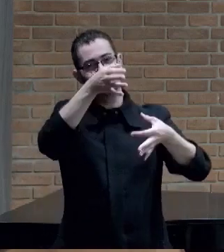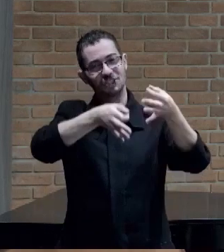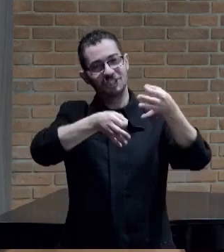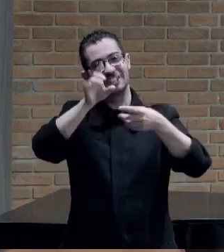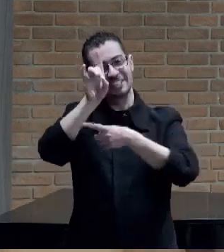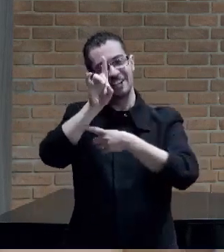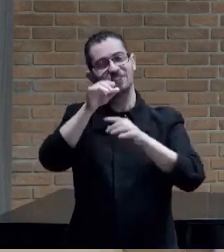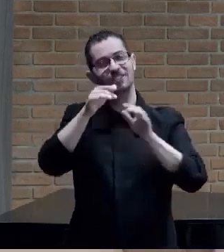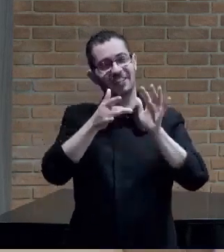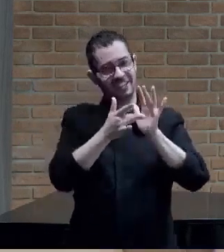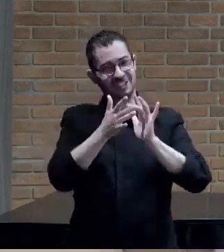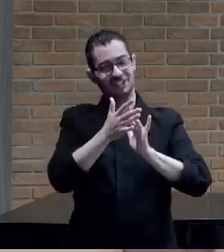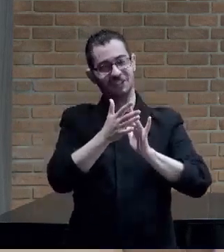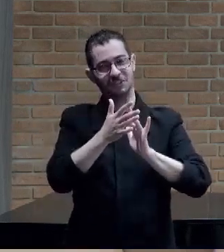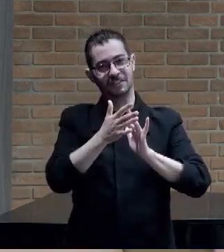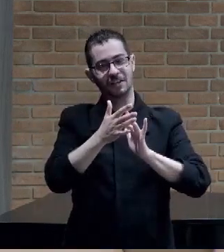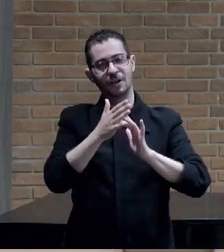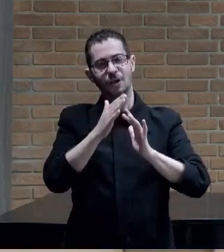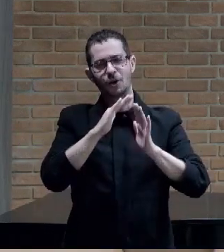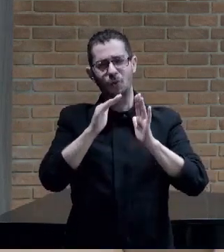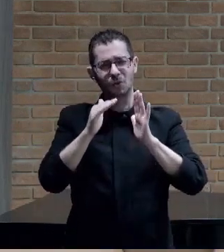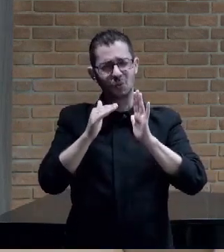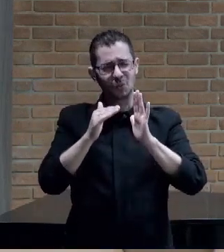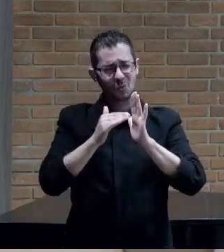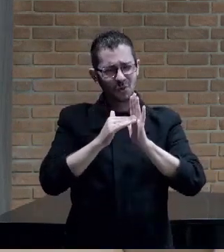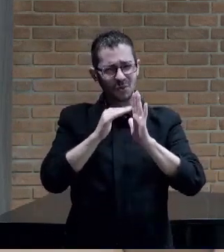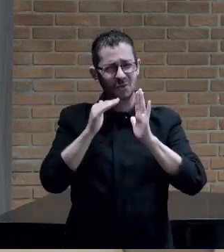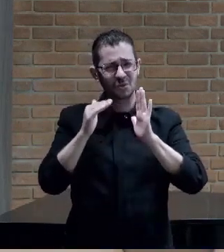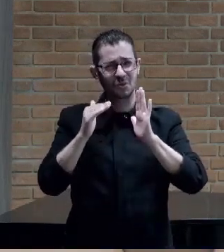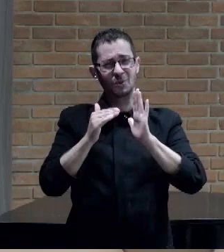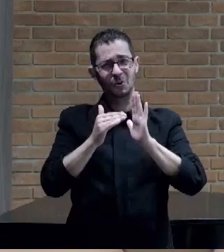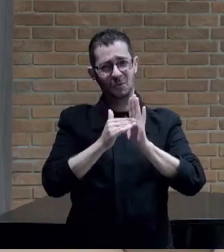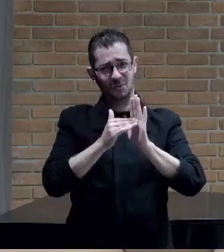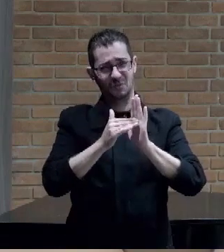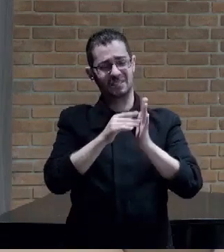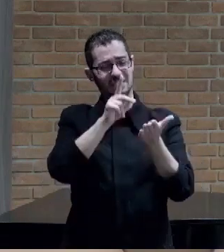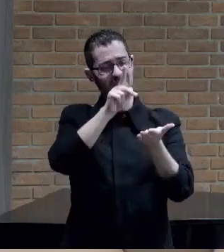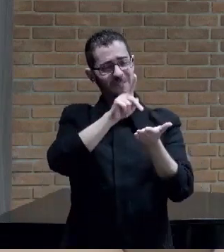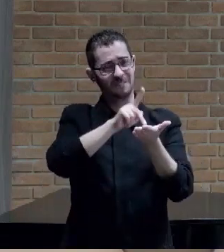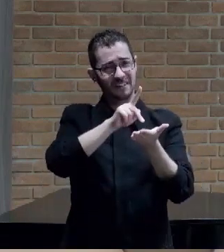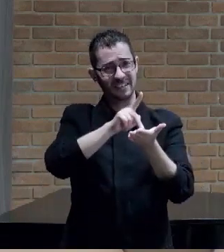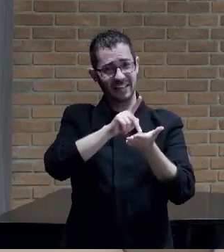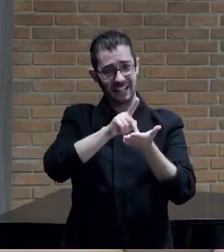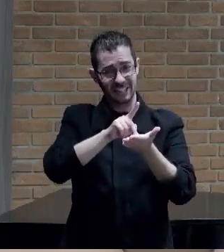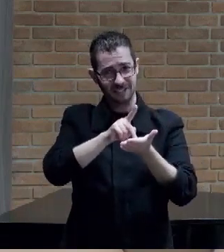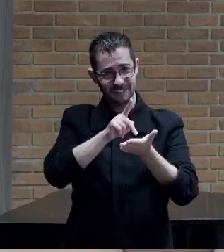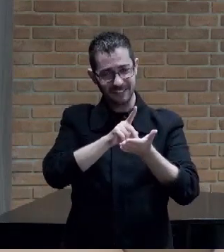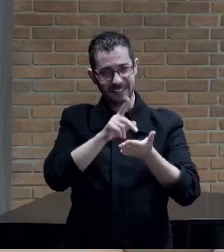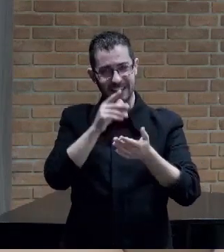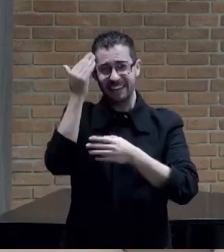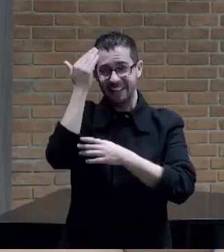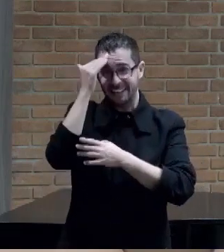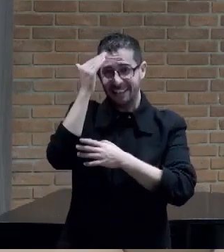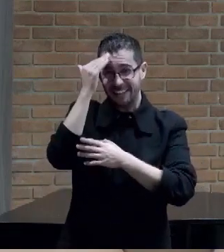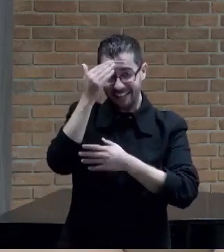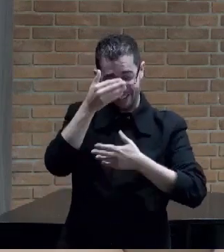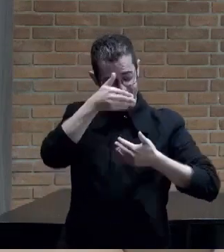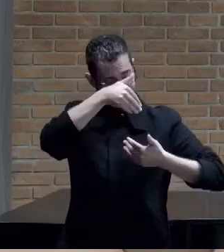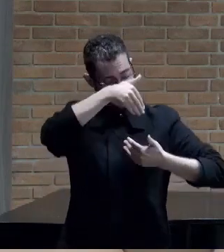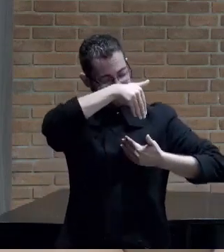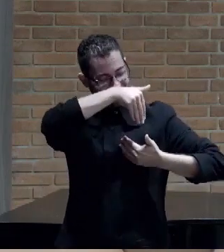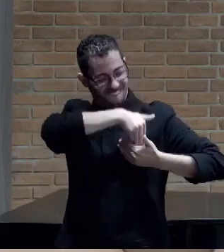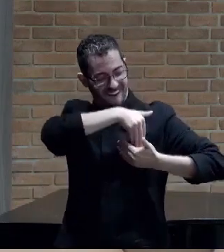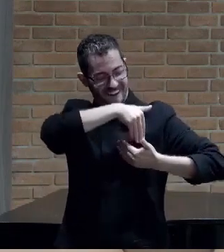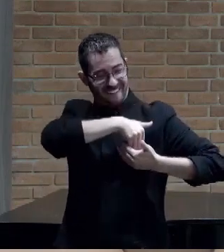todas essas verdades, meus irmãos, estiverem realmente guardadas no seu coração e pela